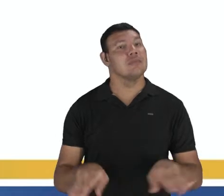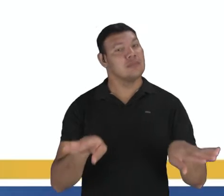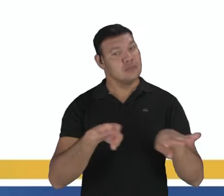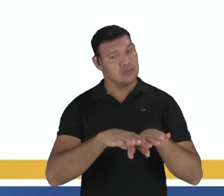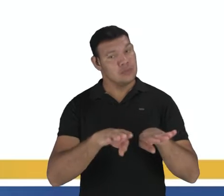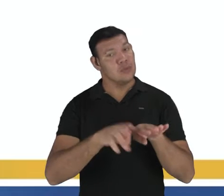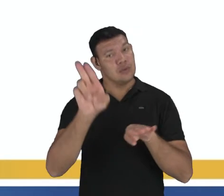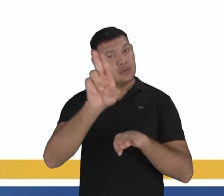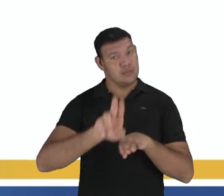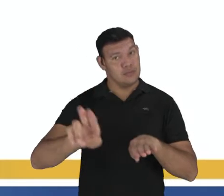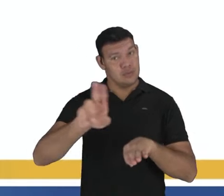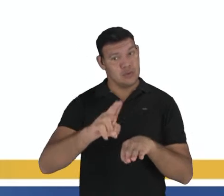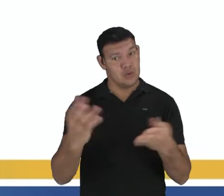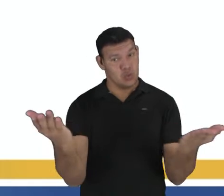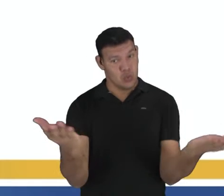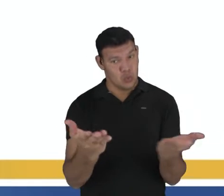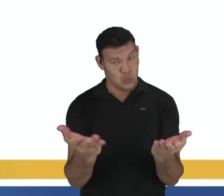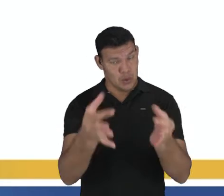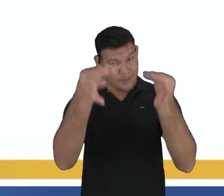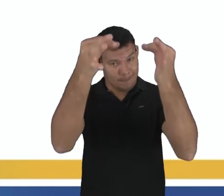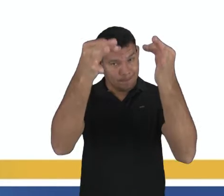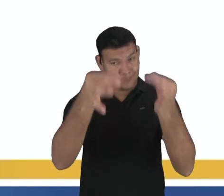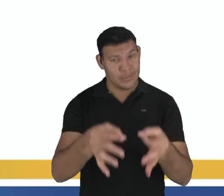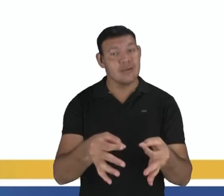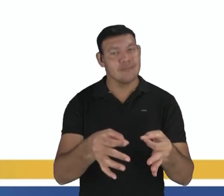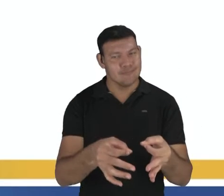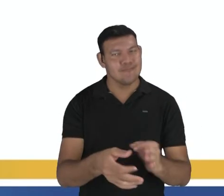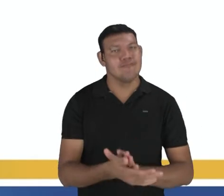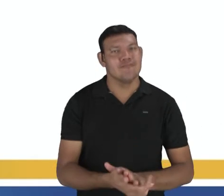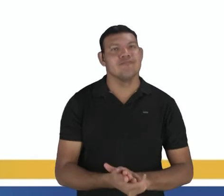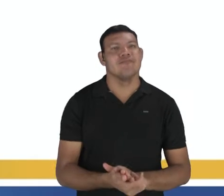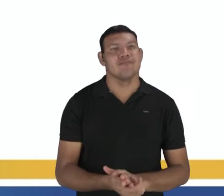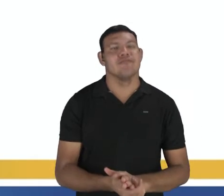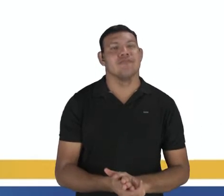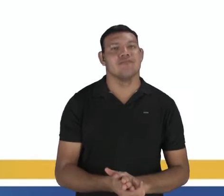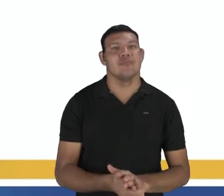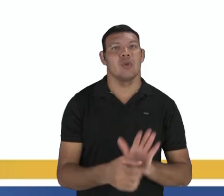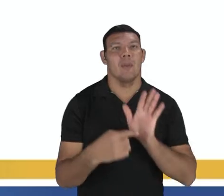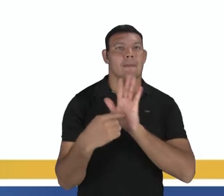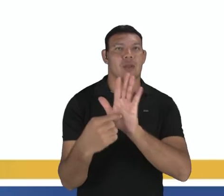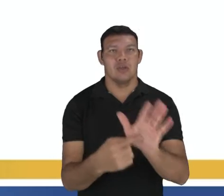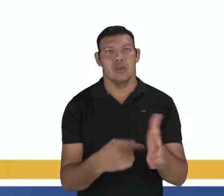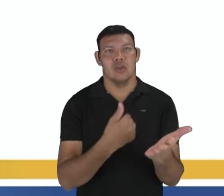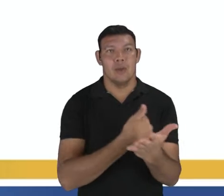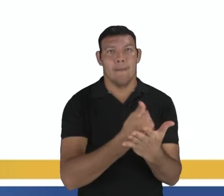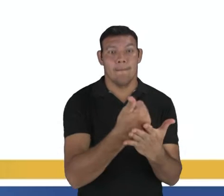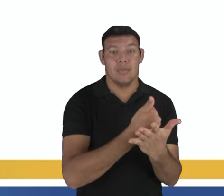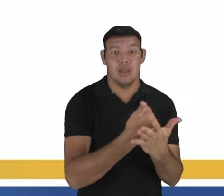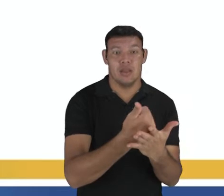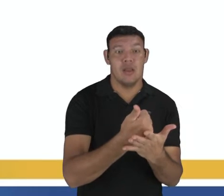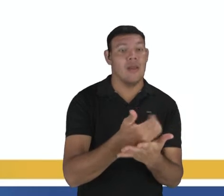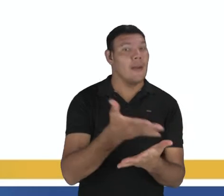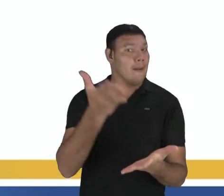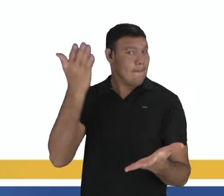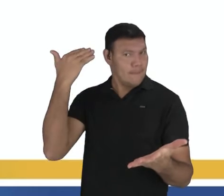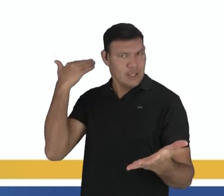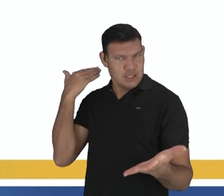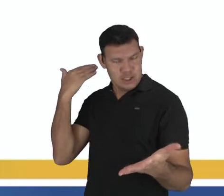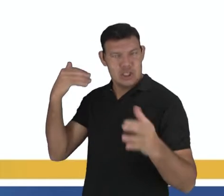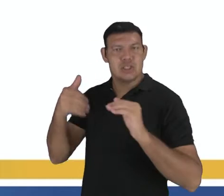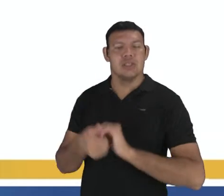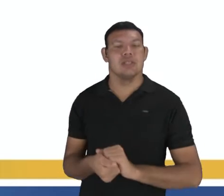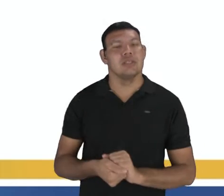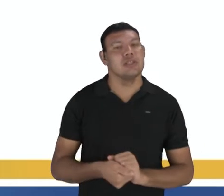Também vocês vão usar o present perfect para indicar ações que aconteceram no passado e possuem efeitos